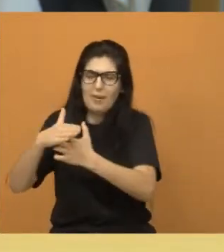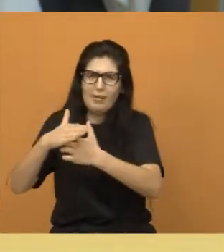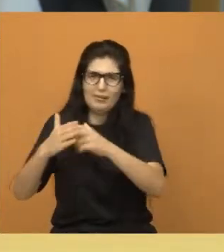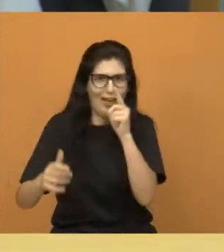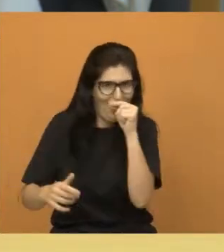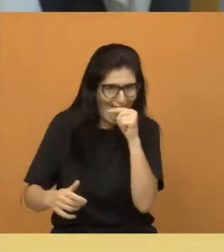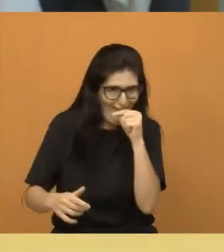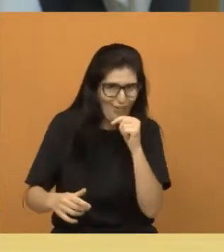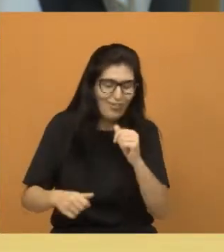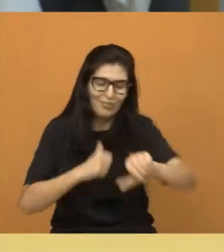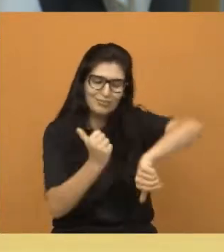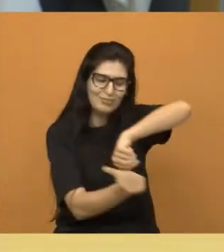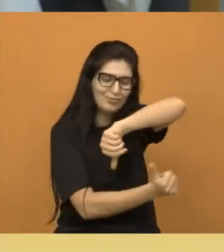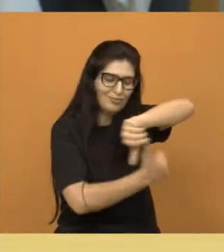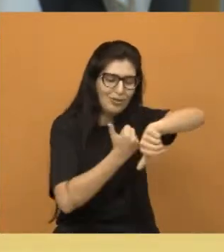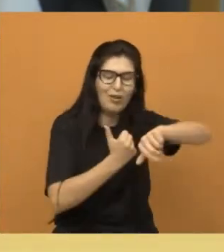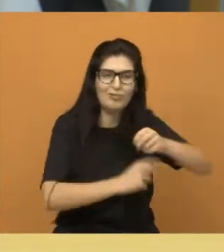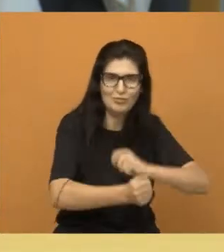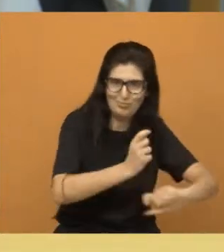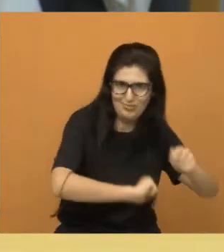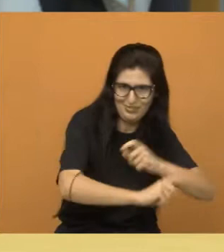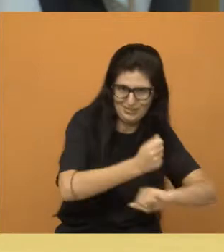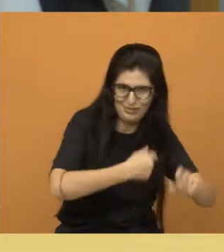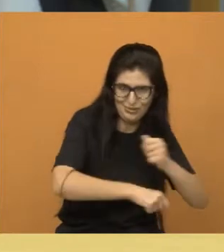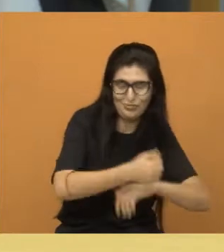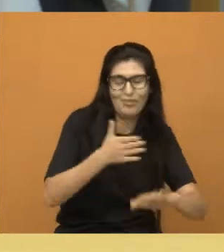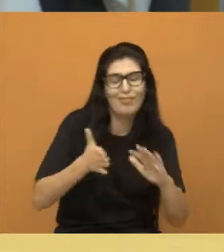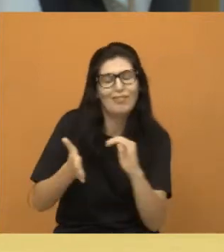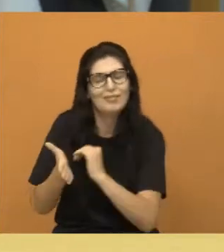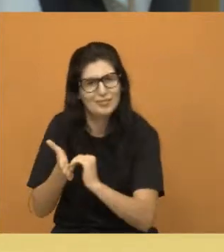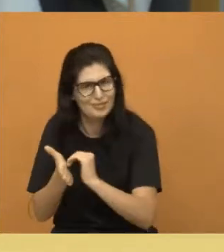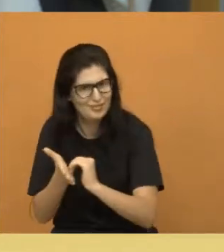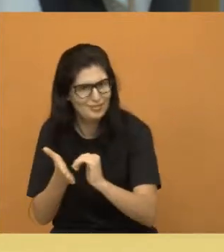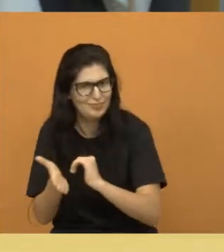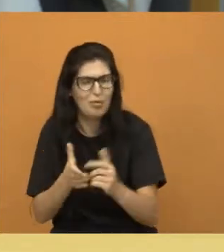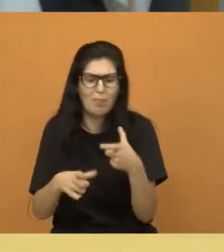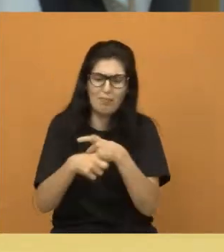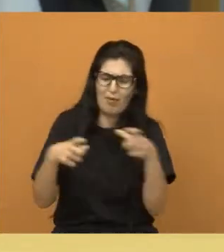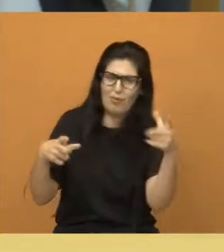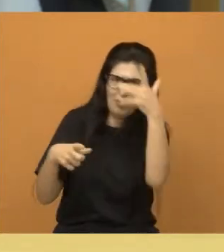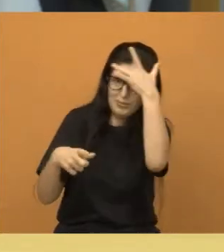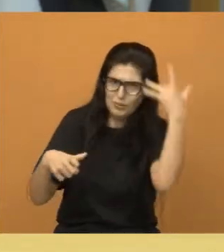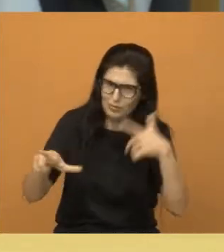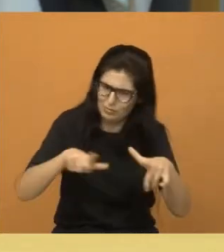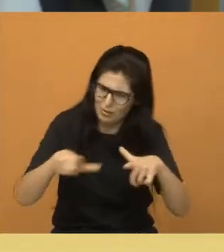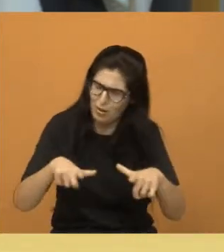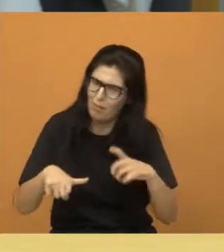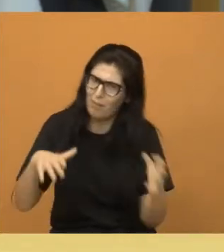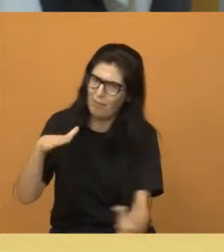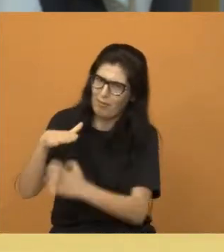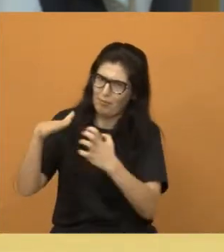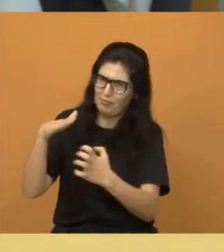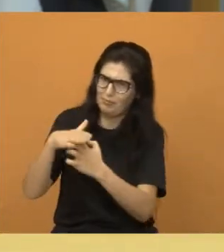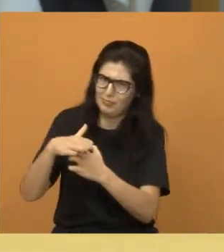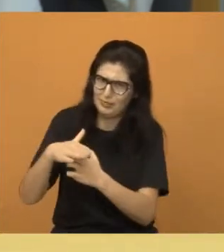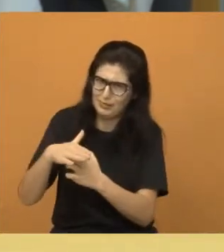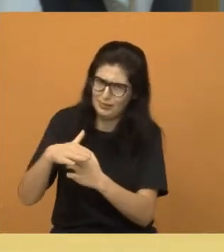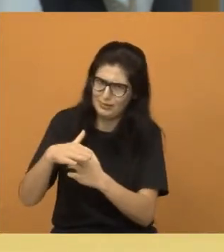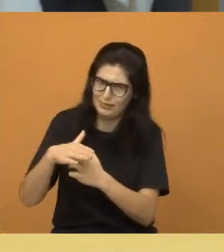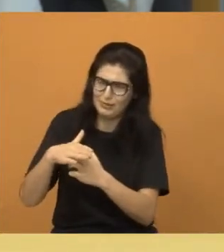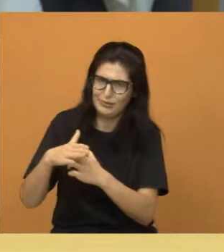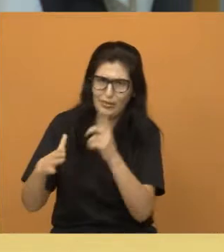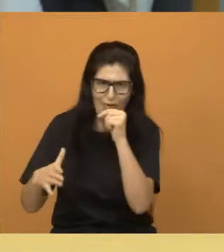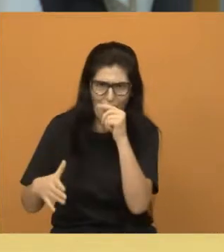uma das secretarias que a maioria dos comissionados, que tanto o Nelson, que é